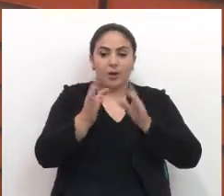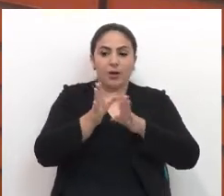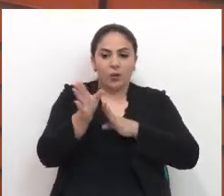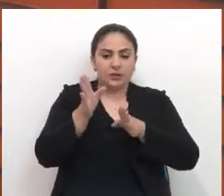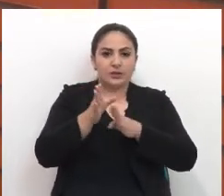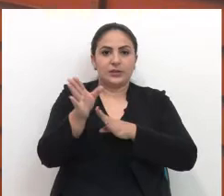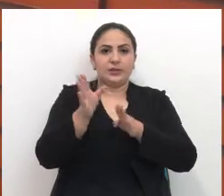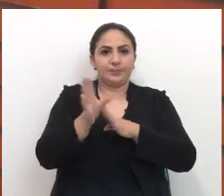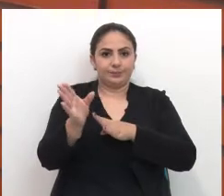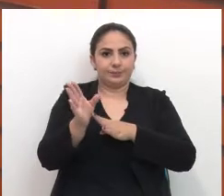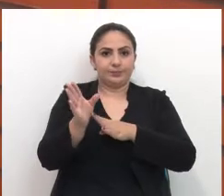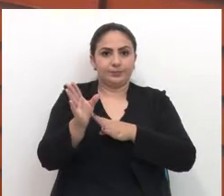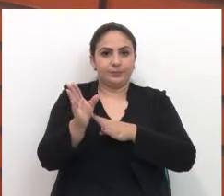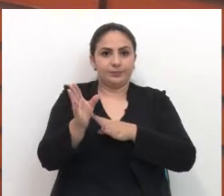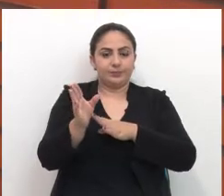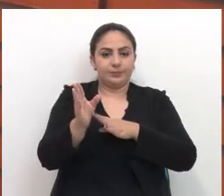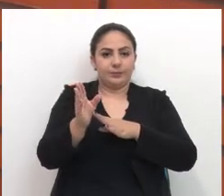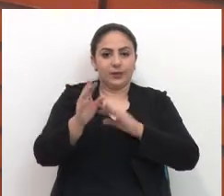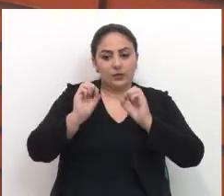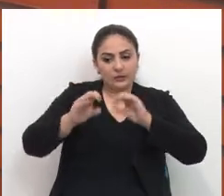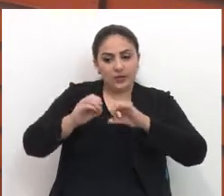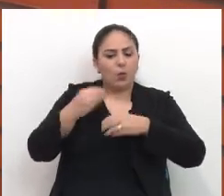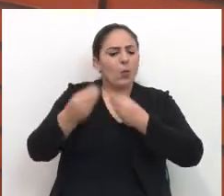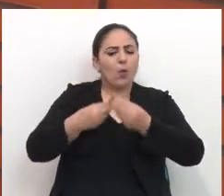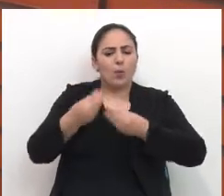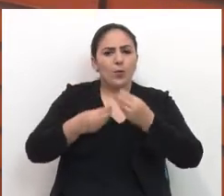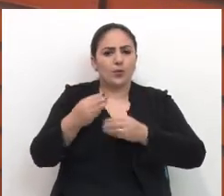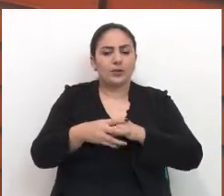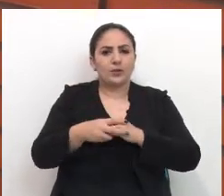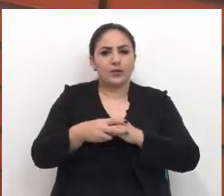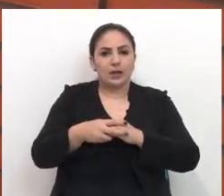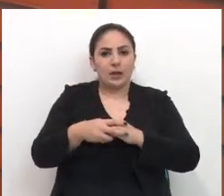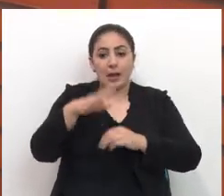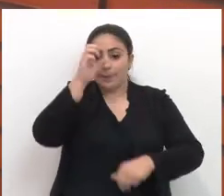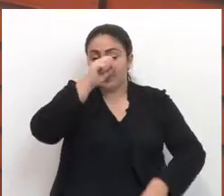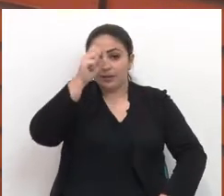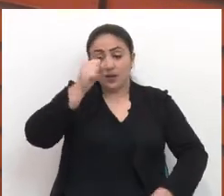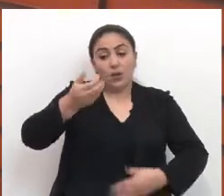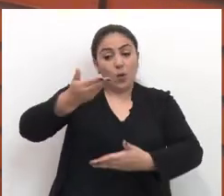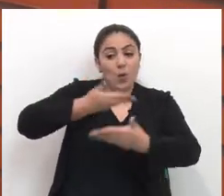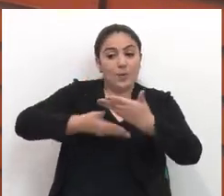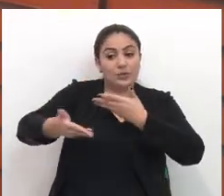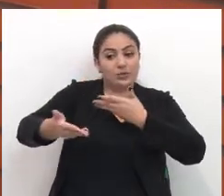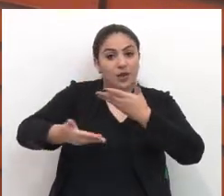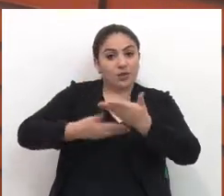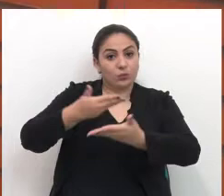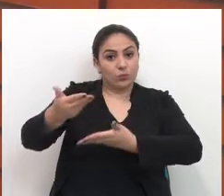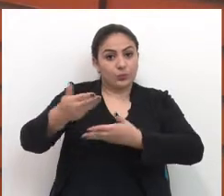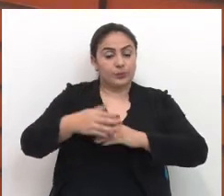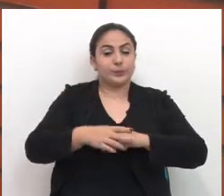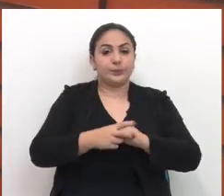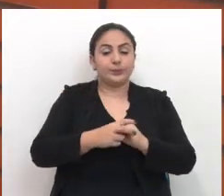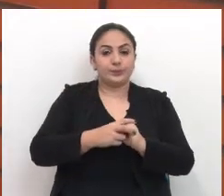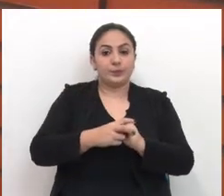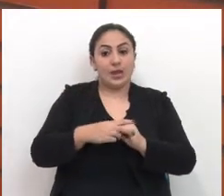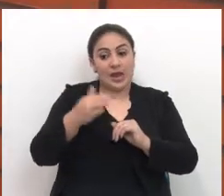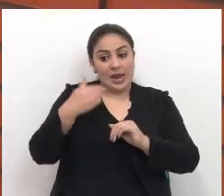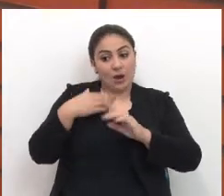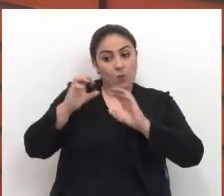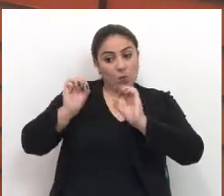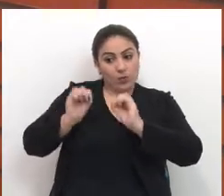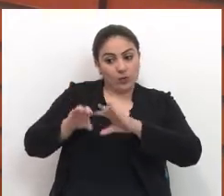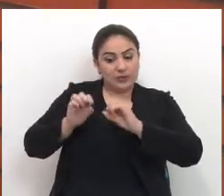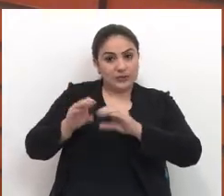de orientar do ensinamento meu, o aprendizado era compartilhado.